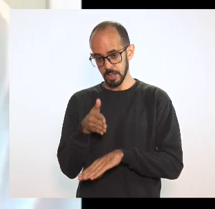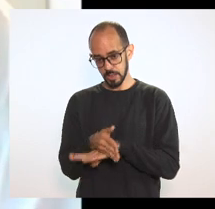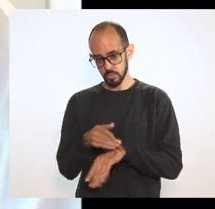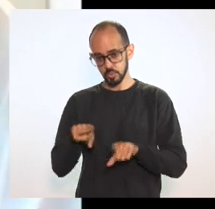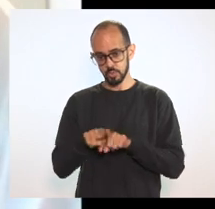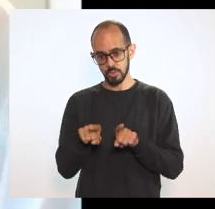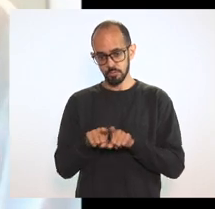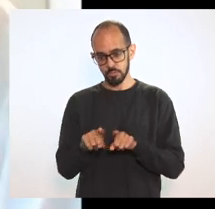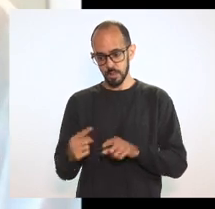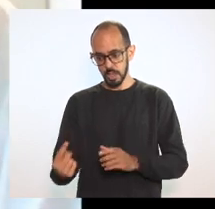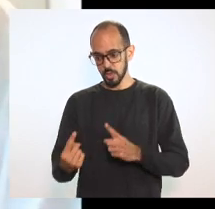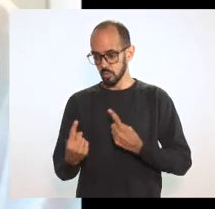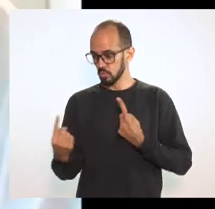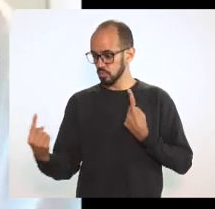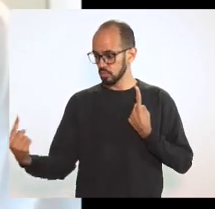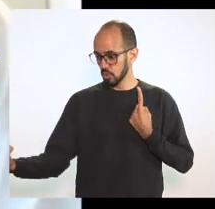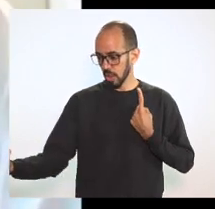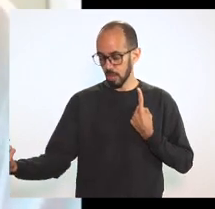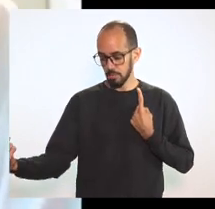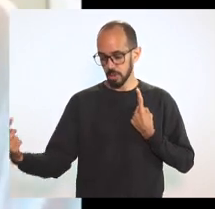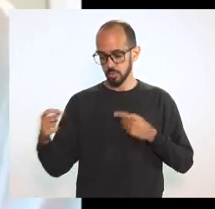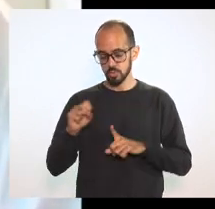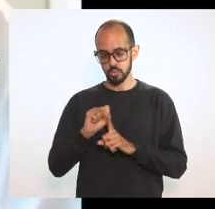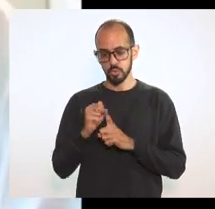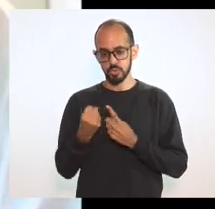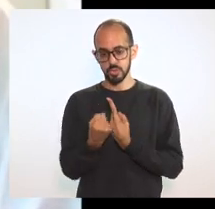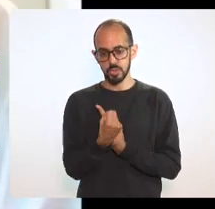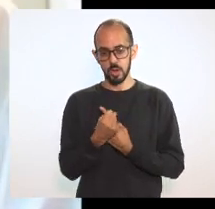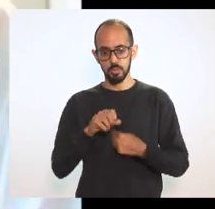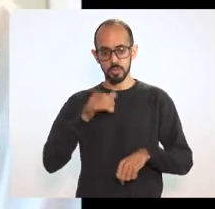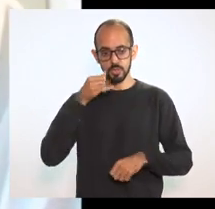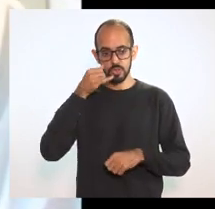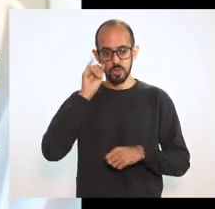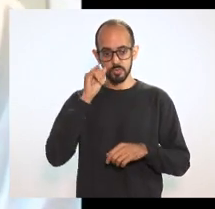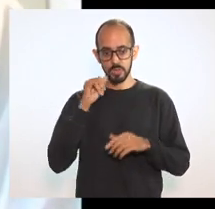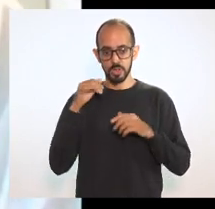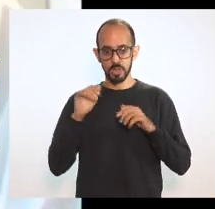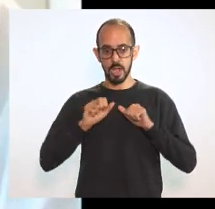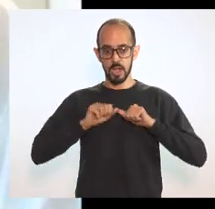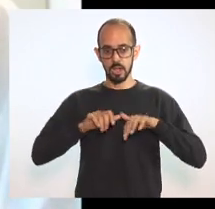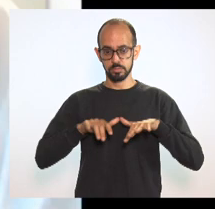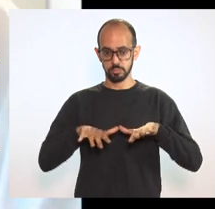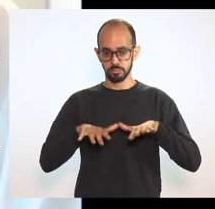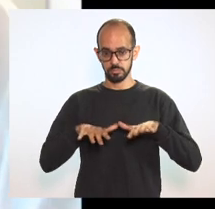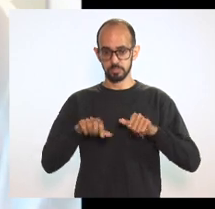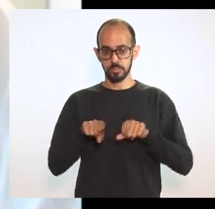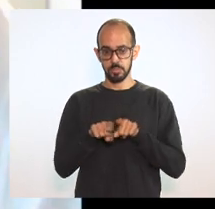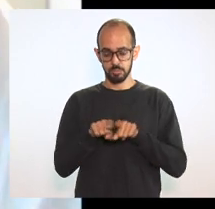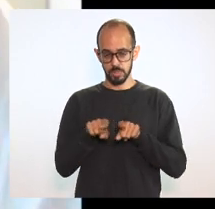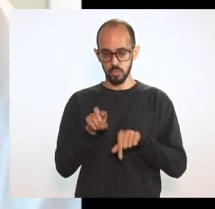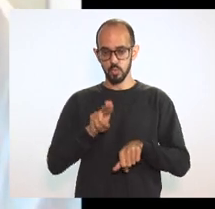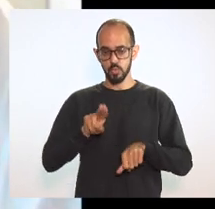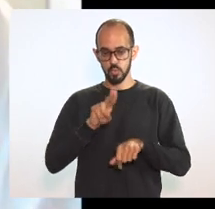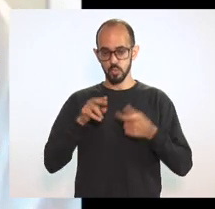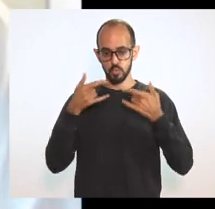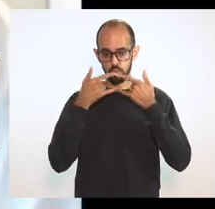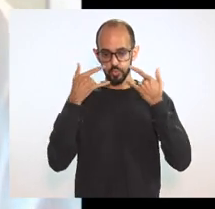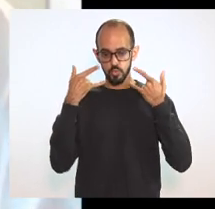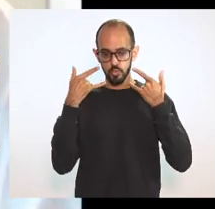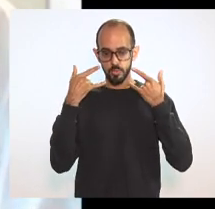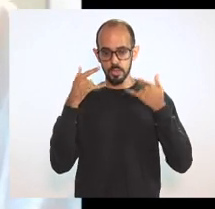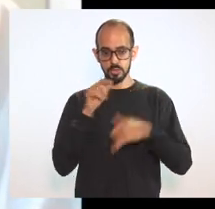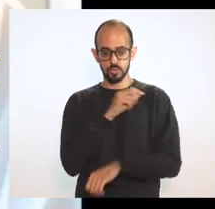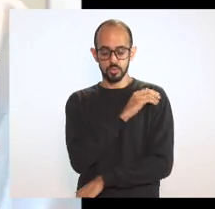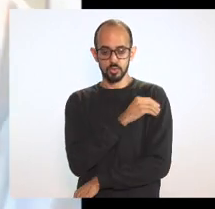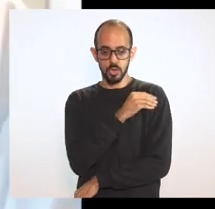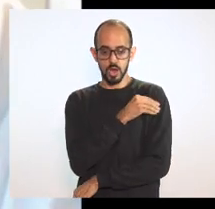isolamento social são as principais formas de evitar o contágio. Assim como o uso de máscaras e de álcool também são